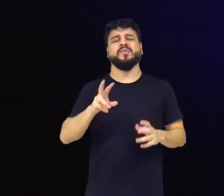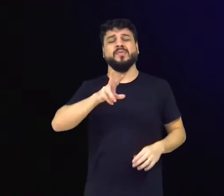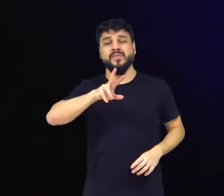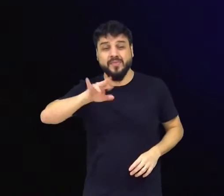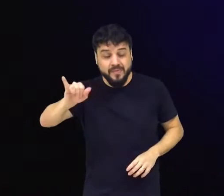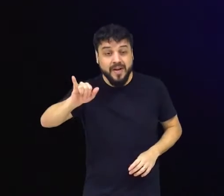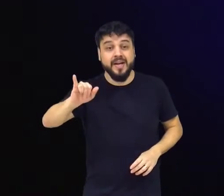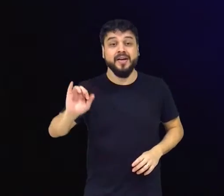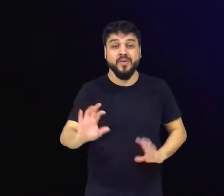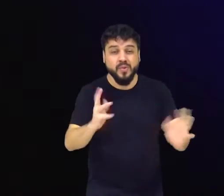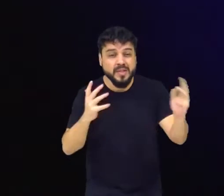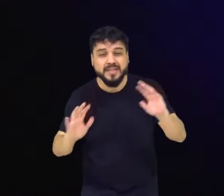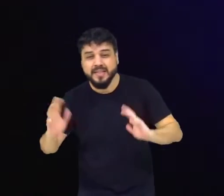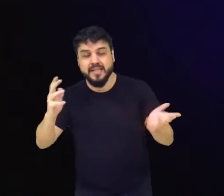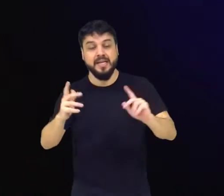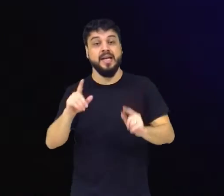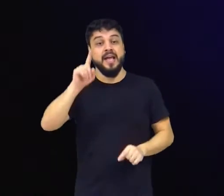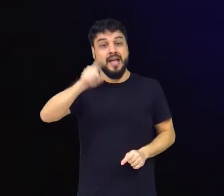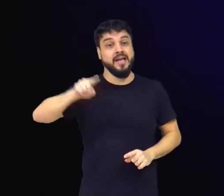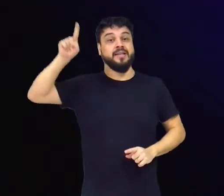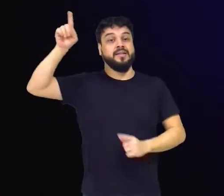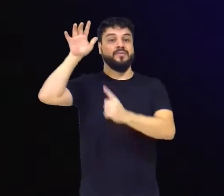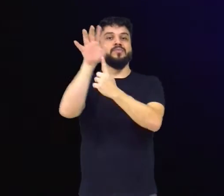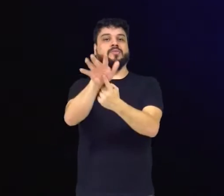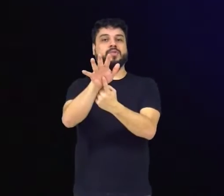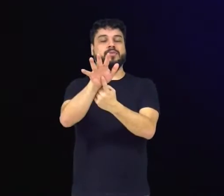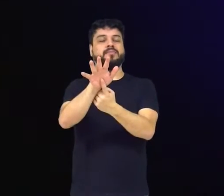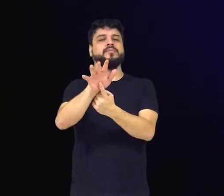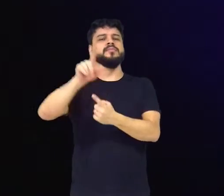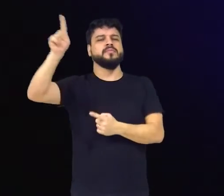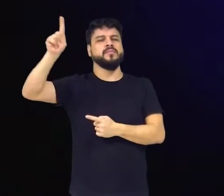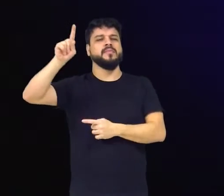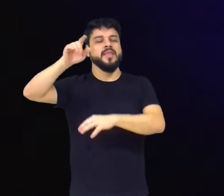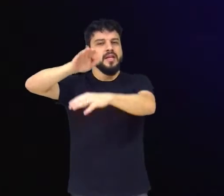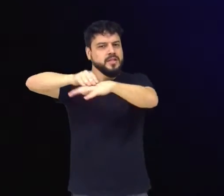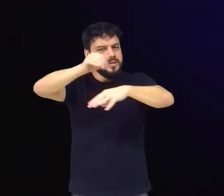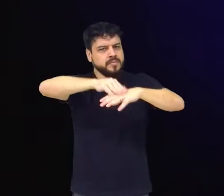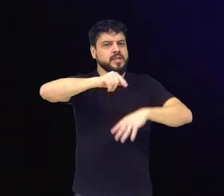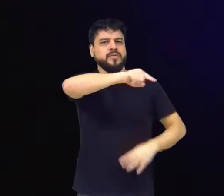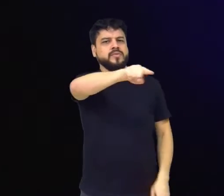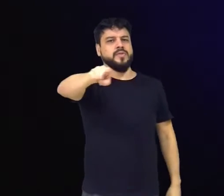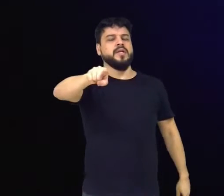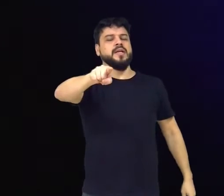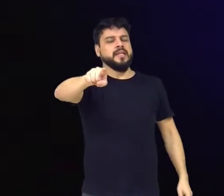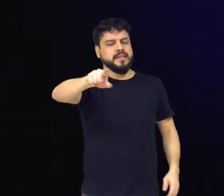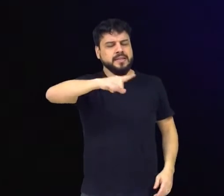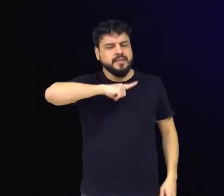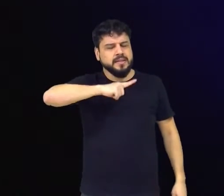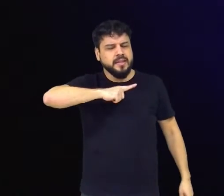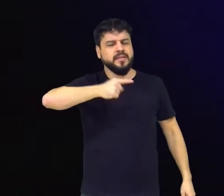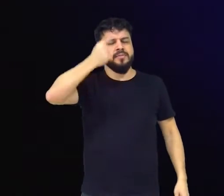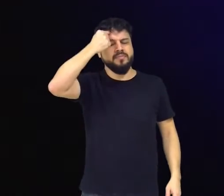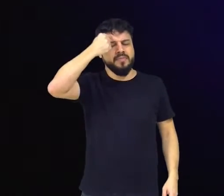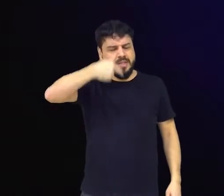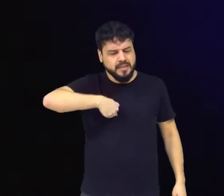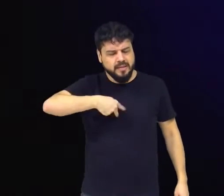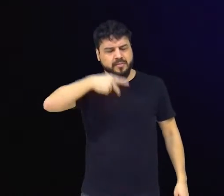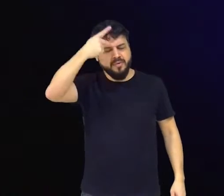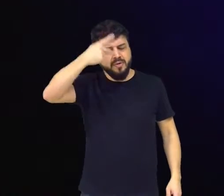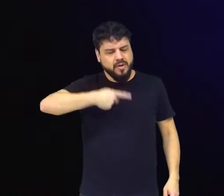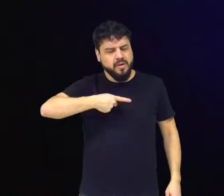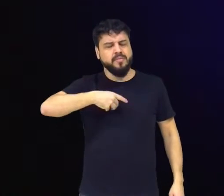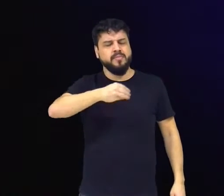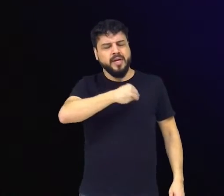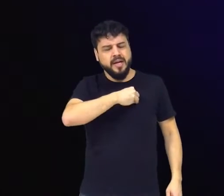vidas. O Senhor está chamando a atenção de todos nós para os nossos pecados, pois eles são a causa de todas as